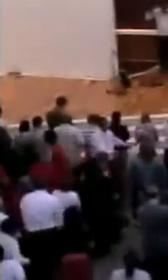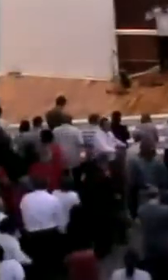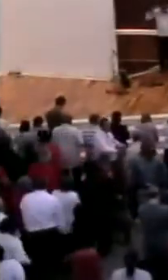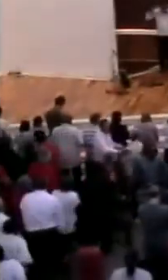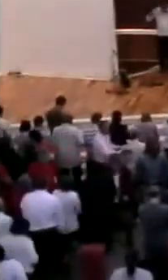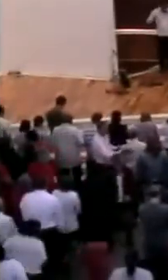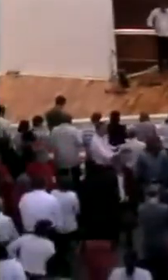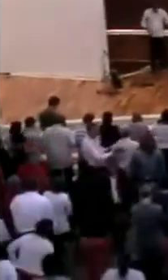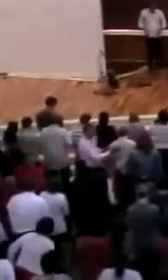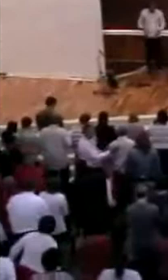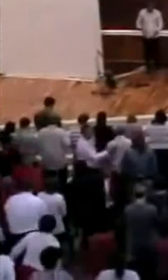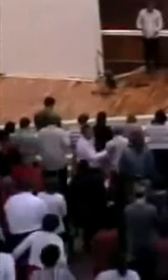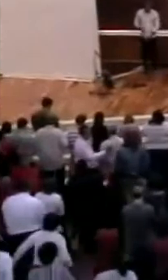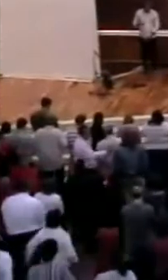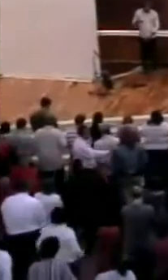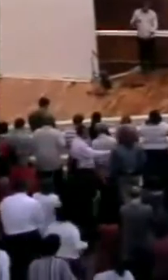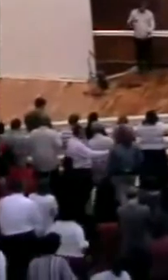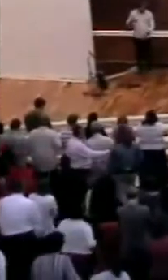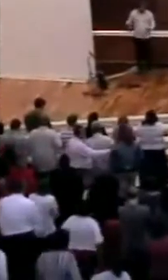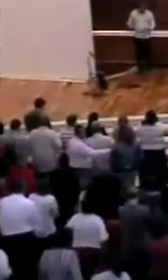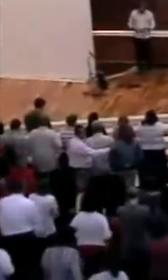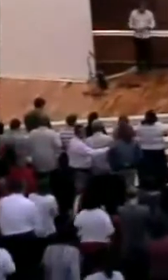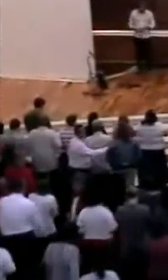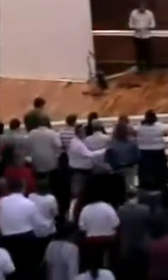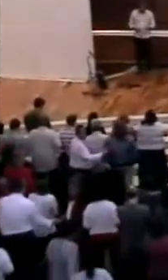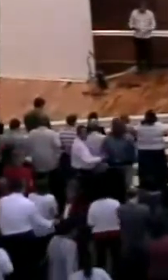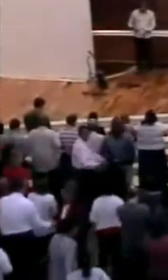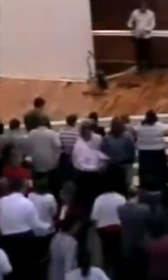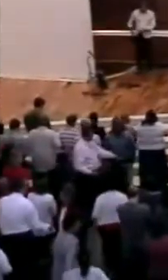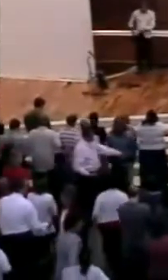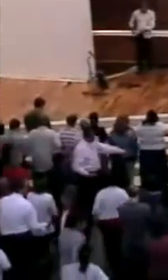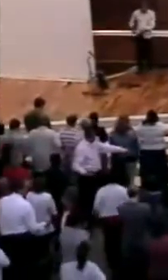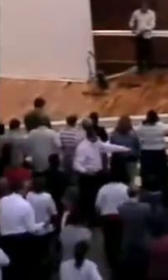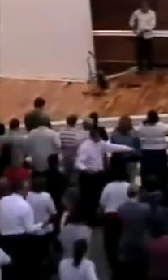a sua voz me encoraja a prosseguir.